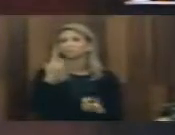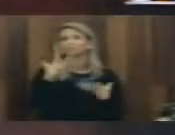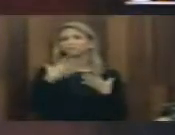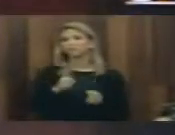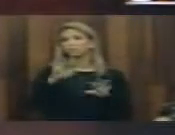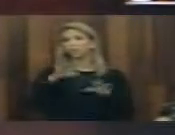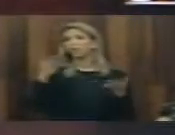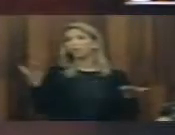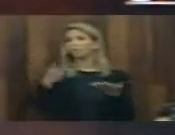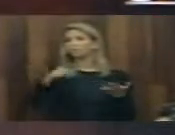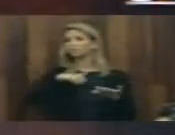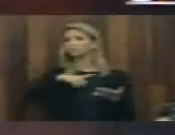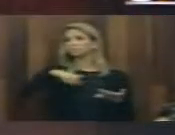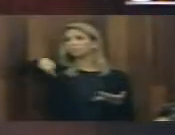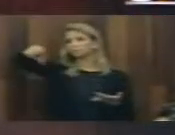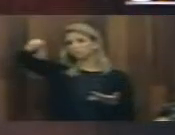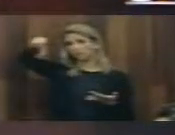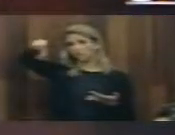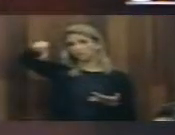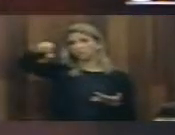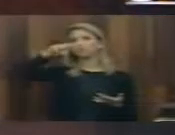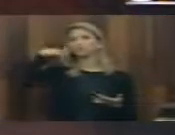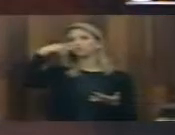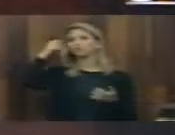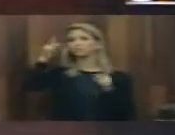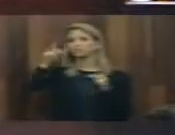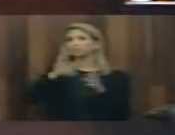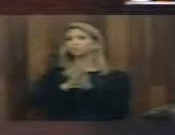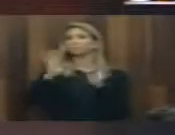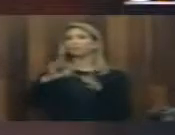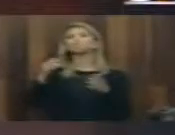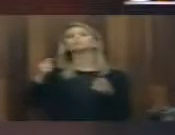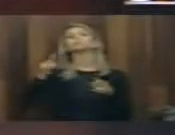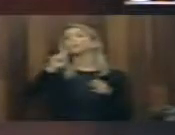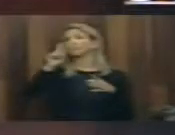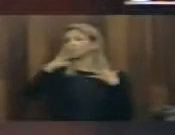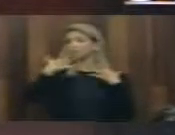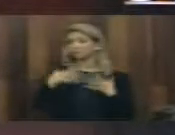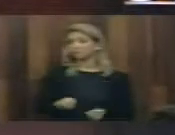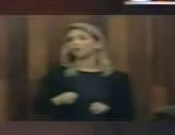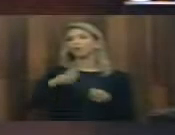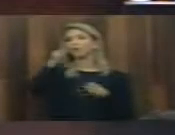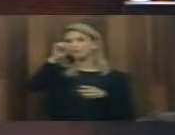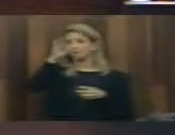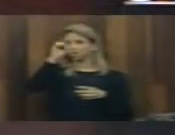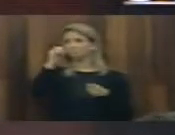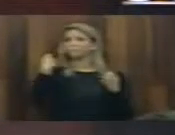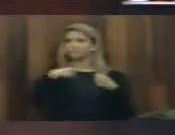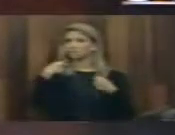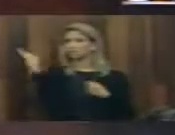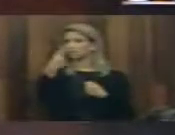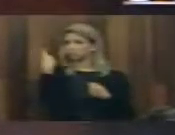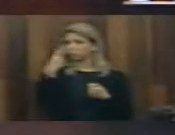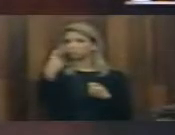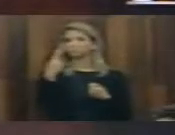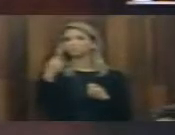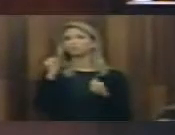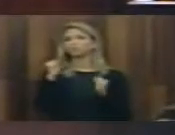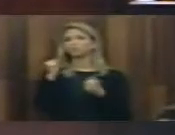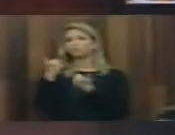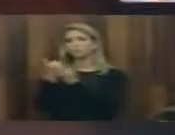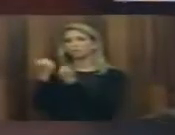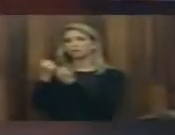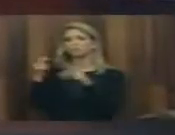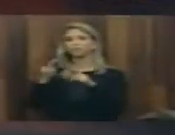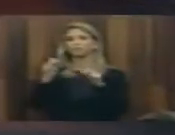plenário 9 vereadores, que é exatamente a maioria absoluta. Então, para a derrubada do veto, tem que ser por unanimidade. Não havendo quem queira discutir, coloco